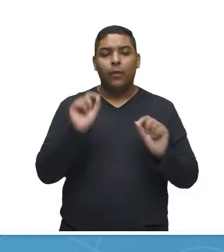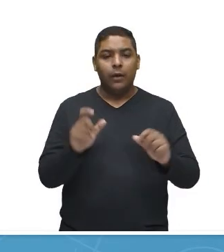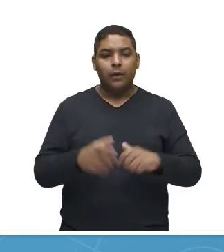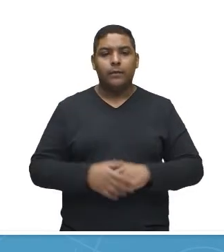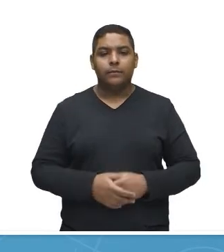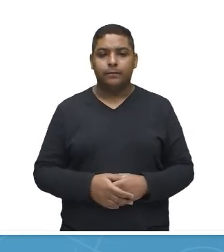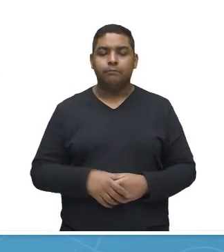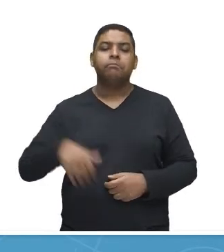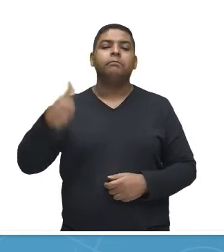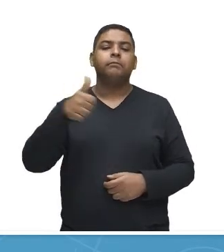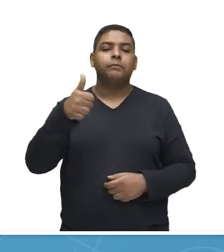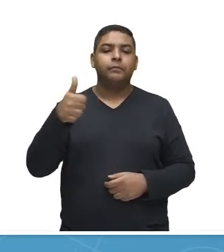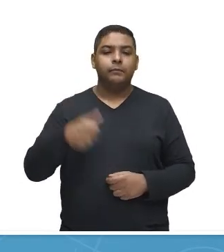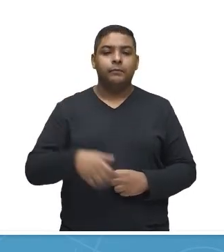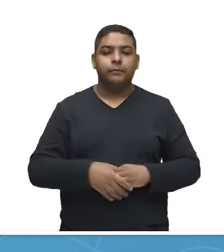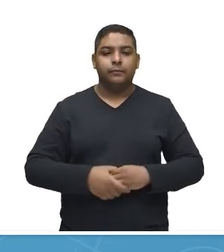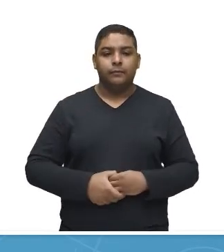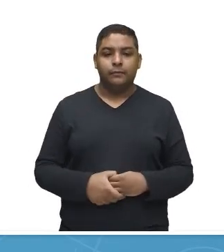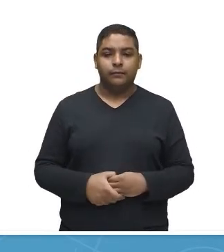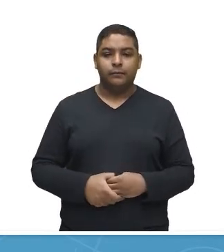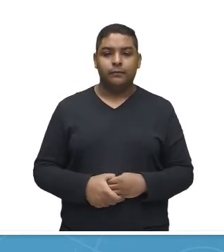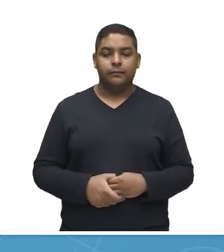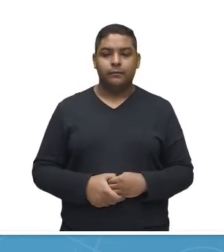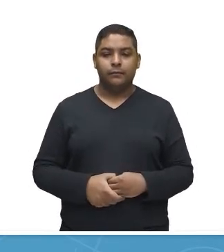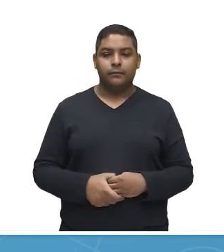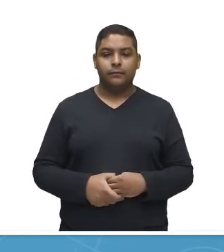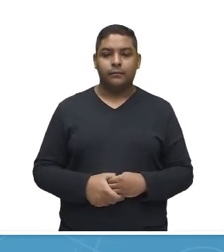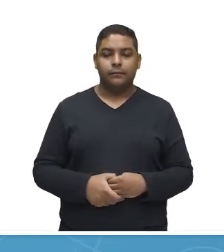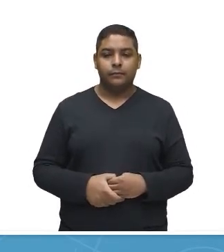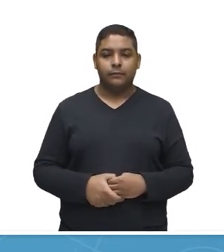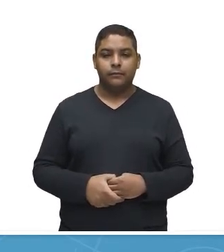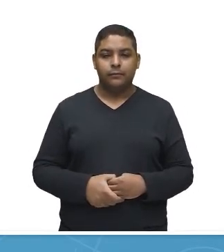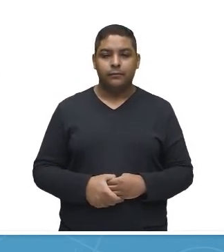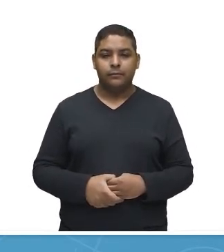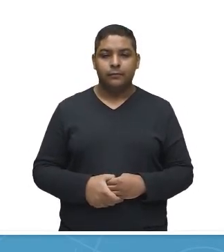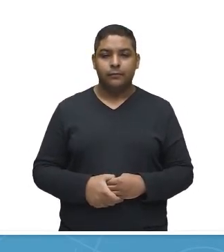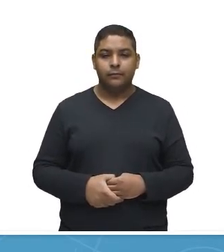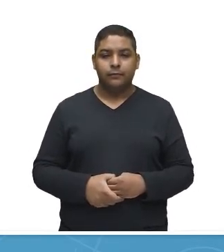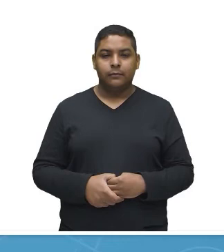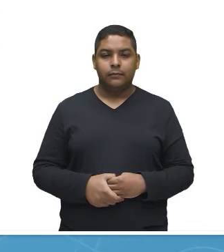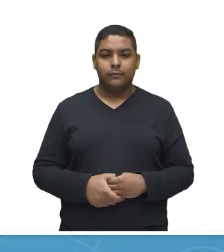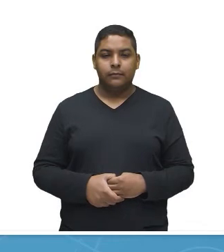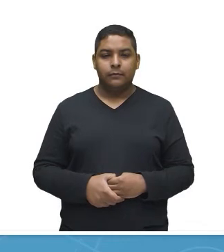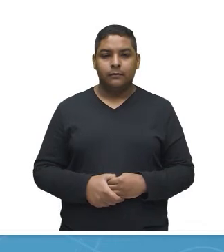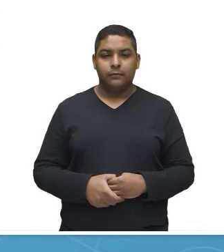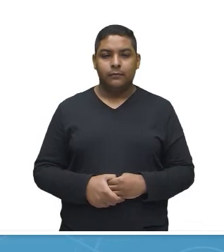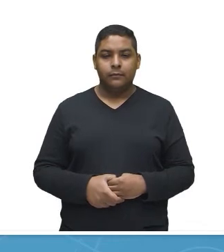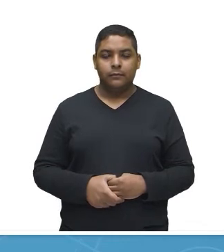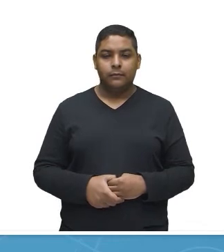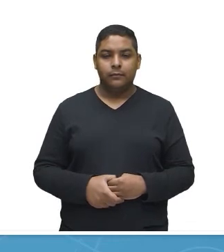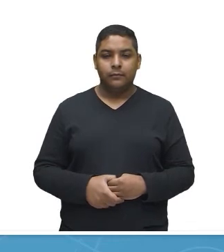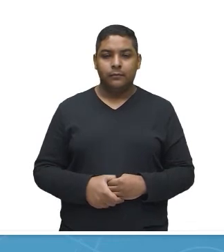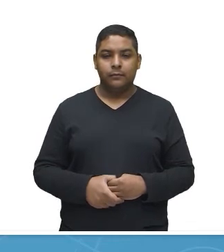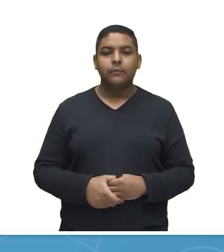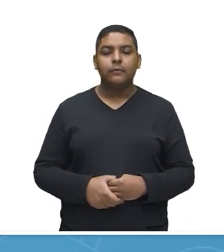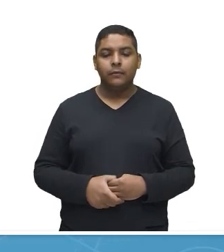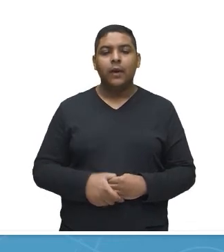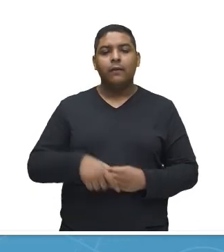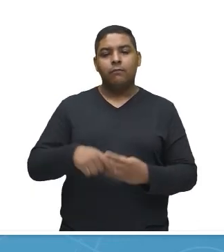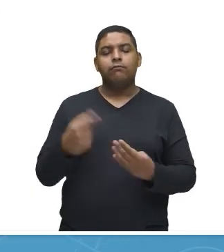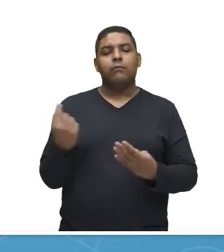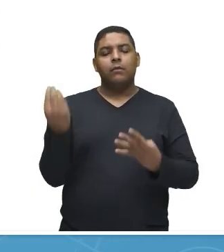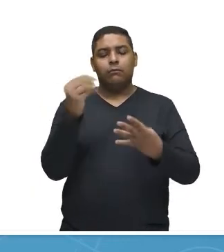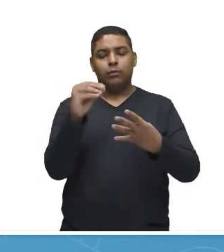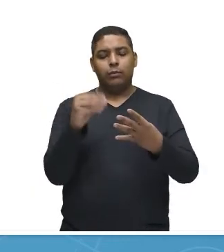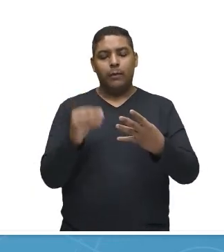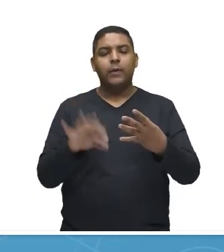ver o que a gente pode afirmar aí dessas 4 sentenças, e depois vocês vão assinalar a resposta correta.